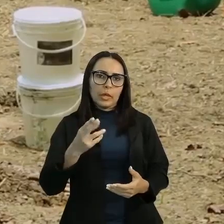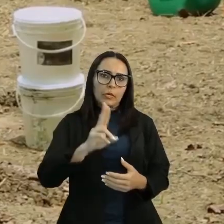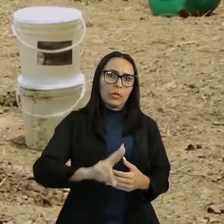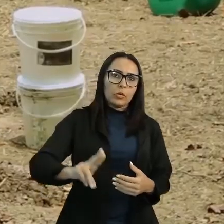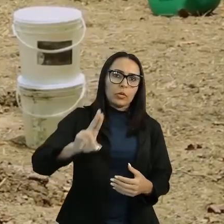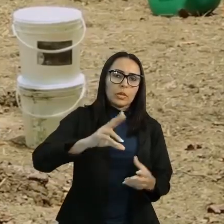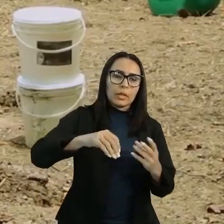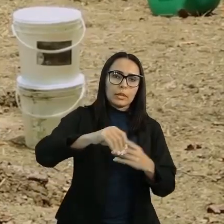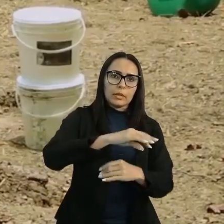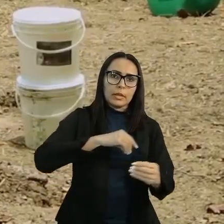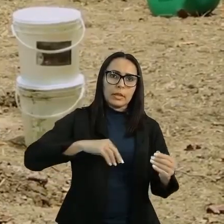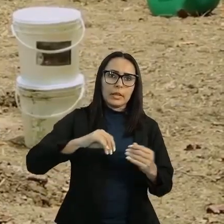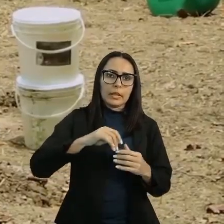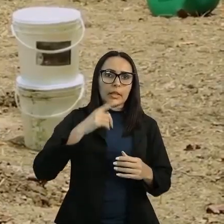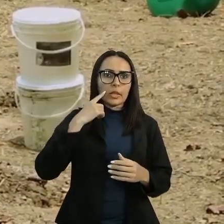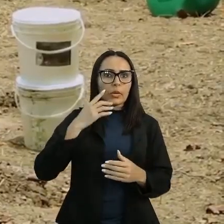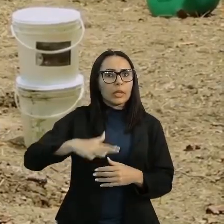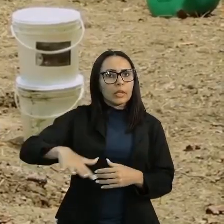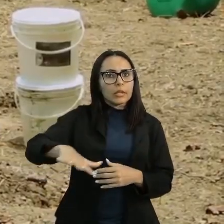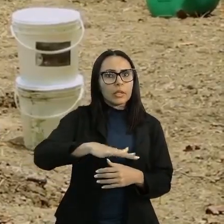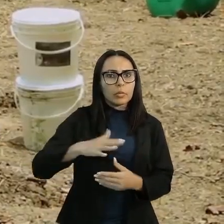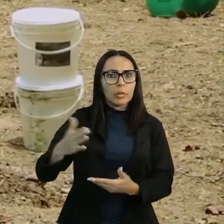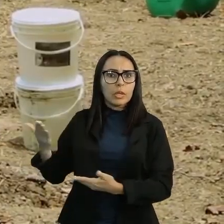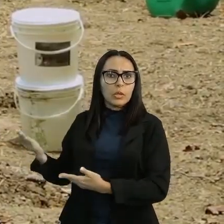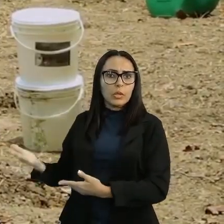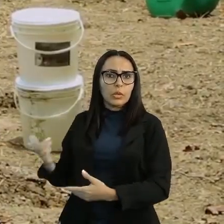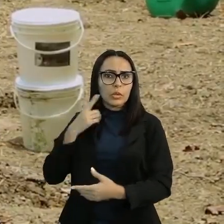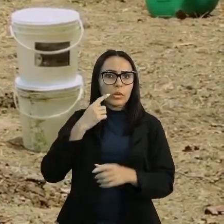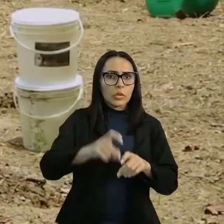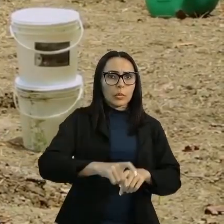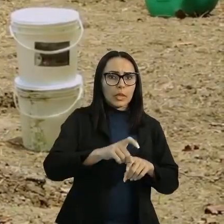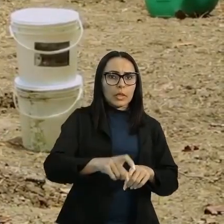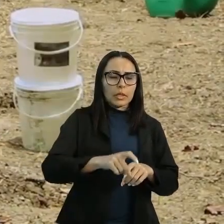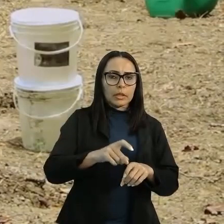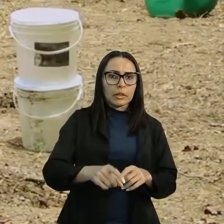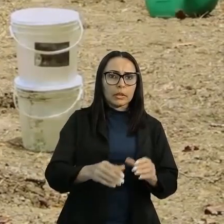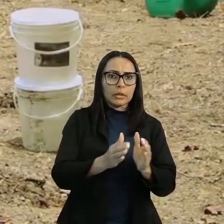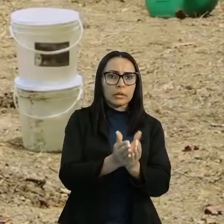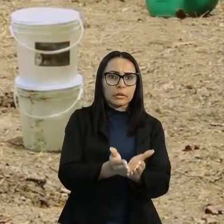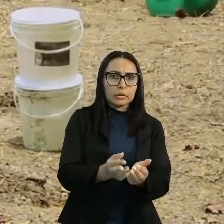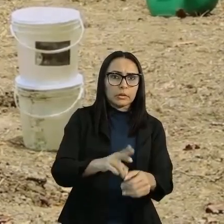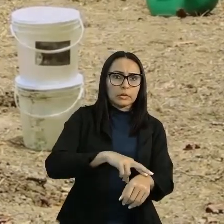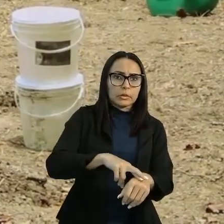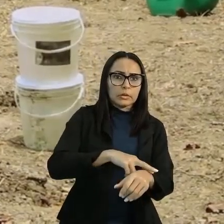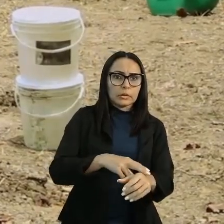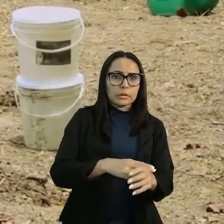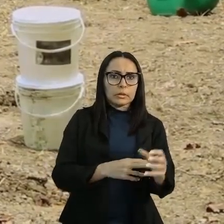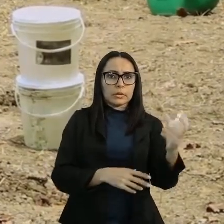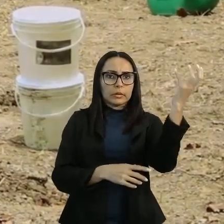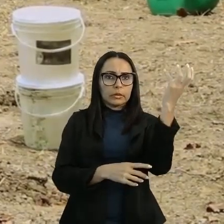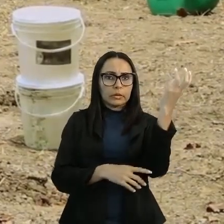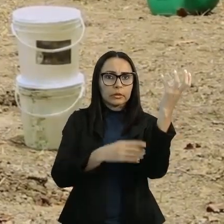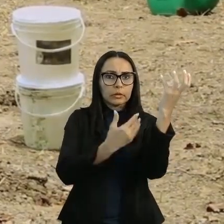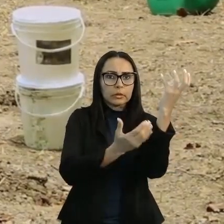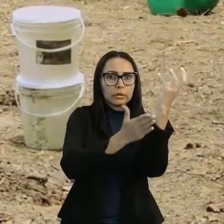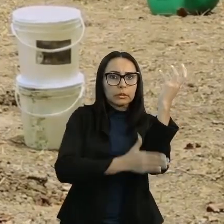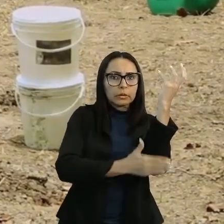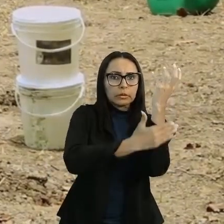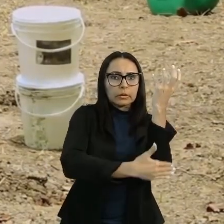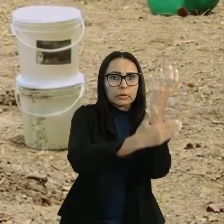cresce, deixamos naturalmente, depois fazemos a nova limpeza e usamos a limpeza, a biomassa, e no decorrer desse